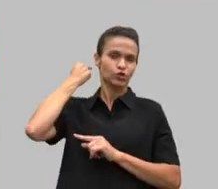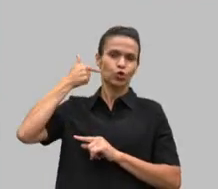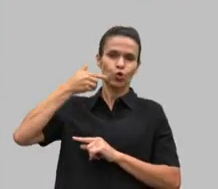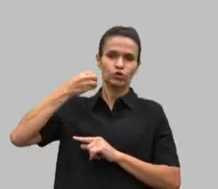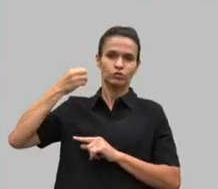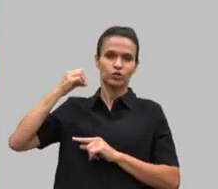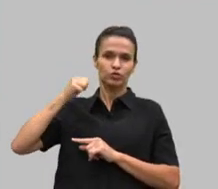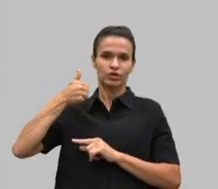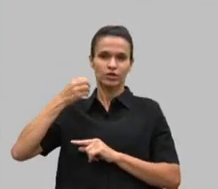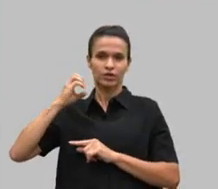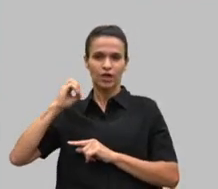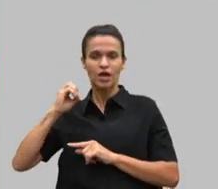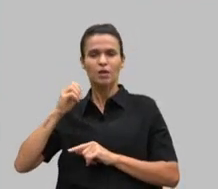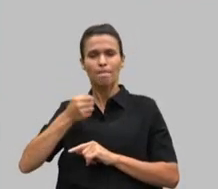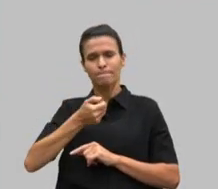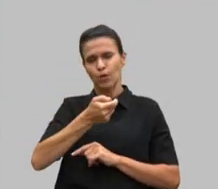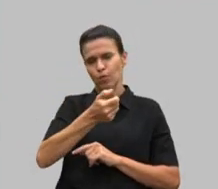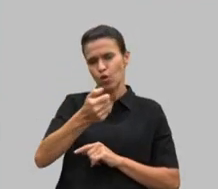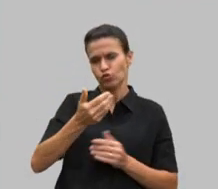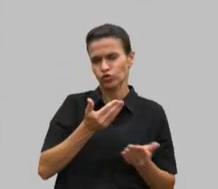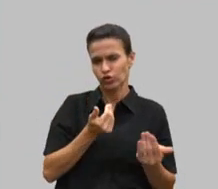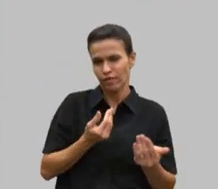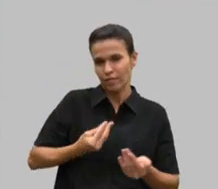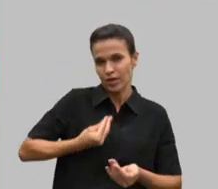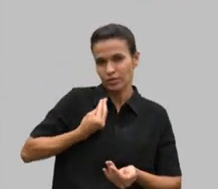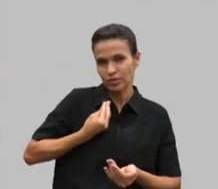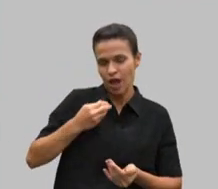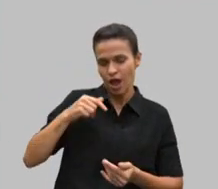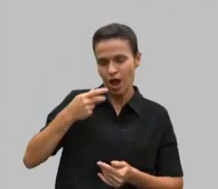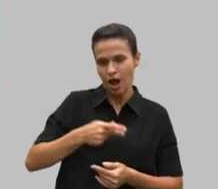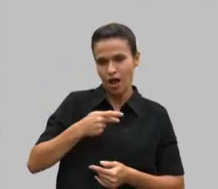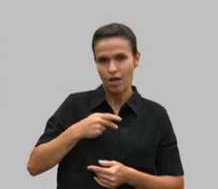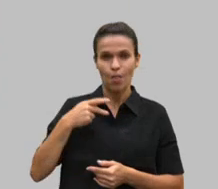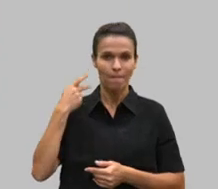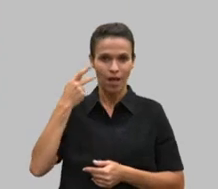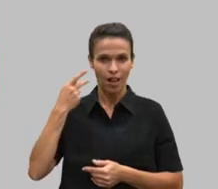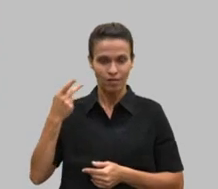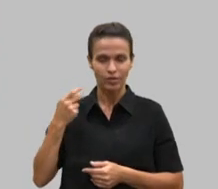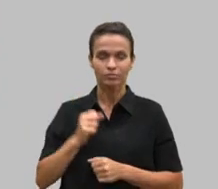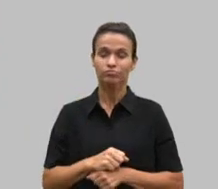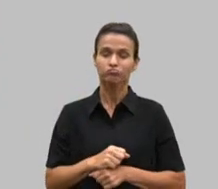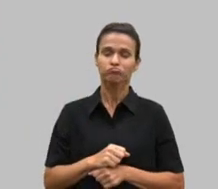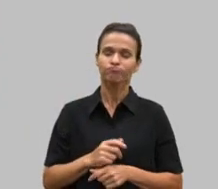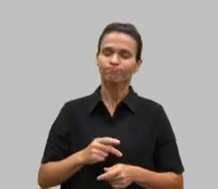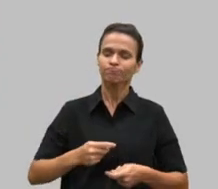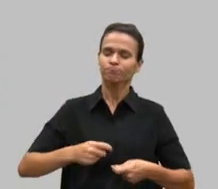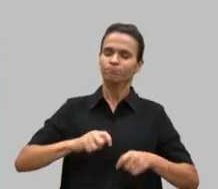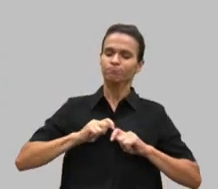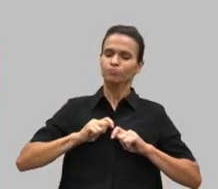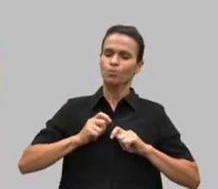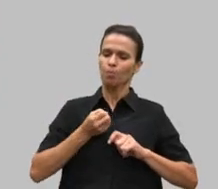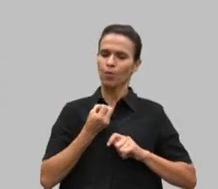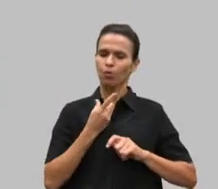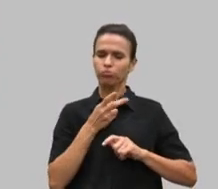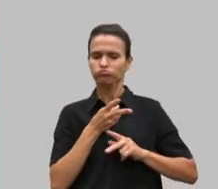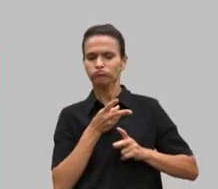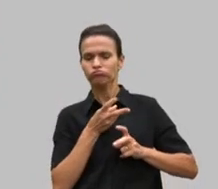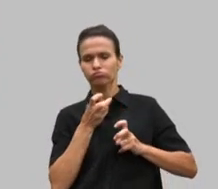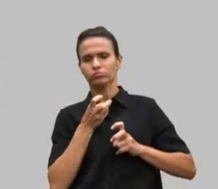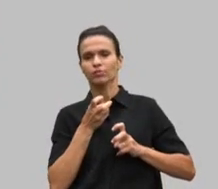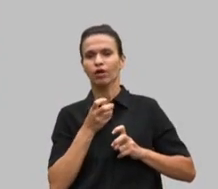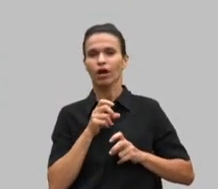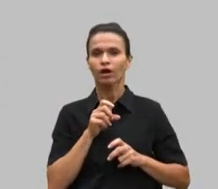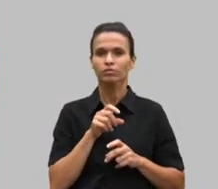poucos os jovens que participavam aqui do Parlamento e é muito bom você ver enxergar caro